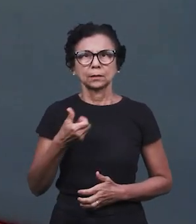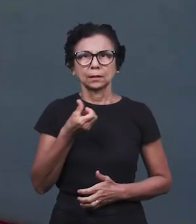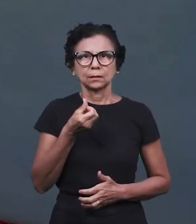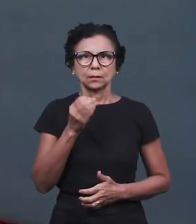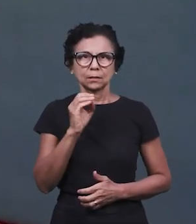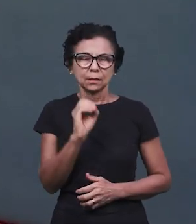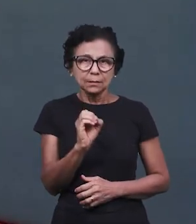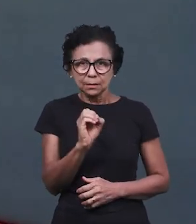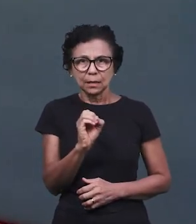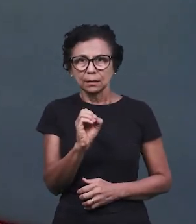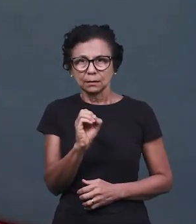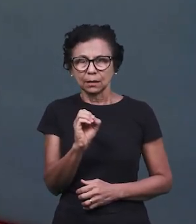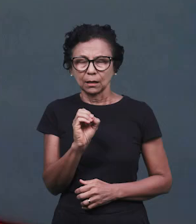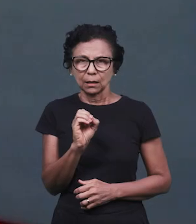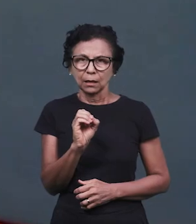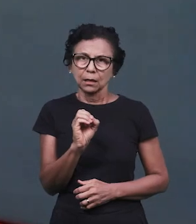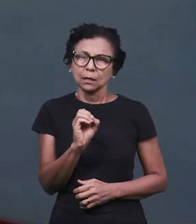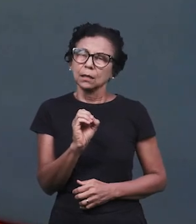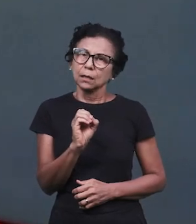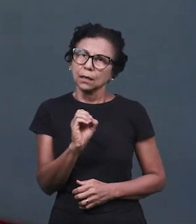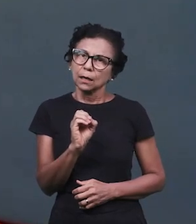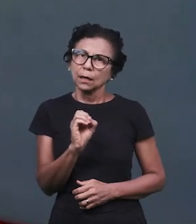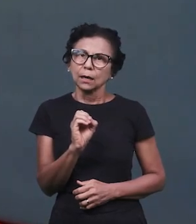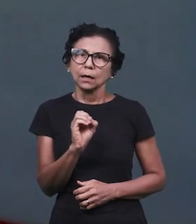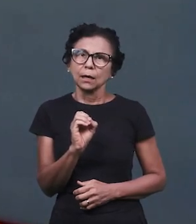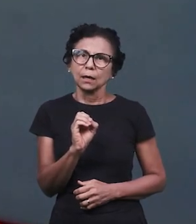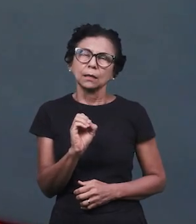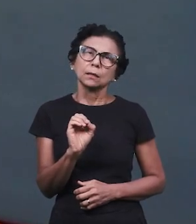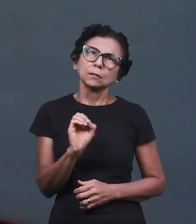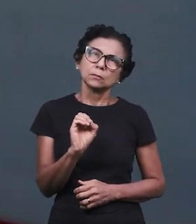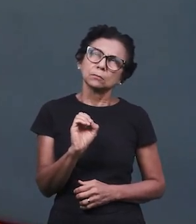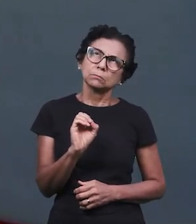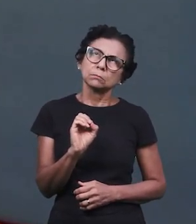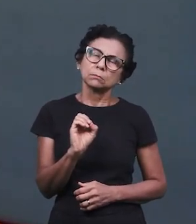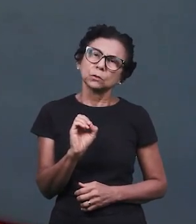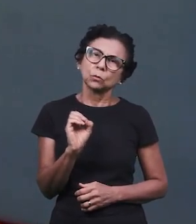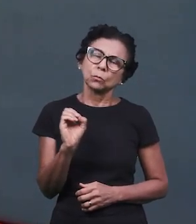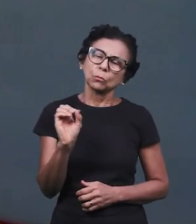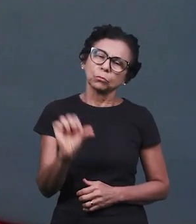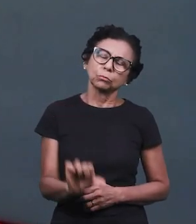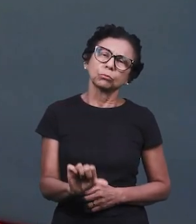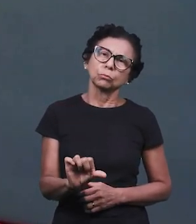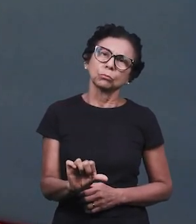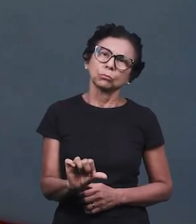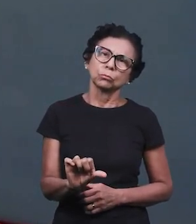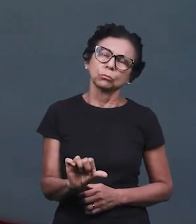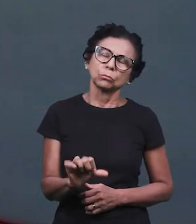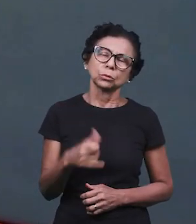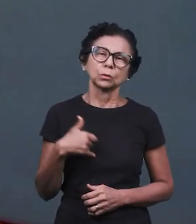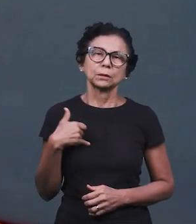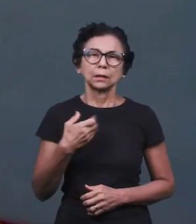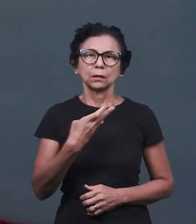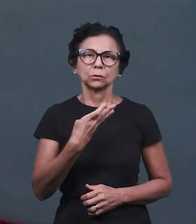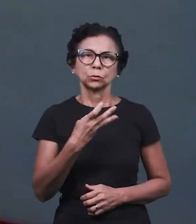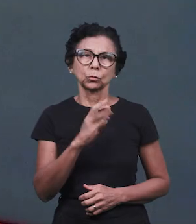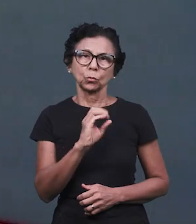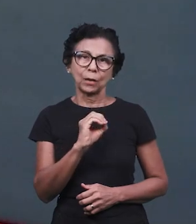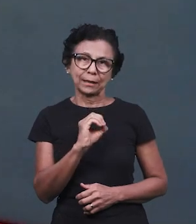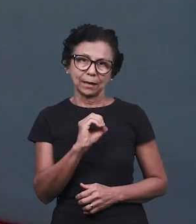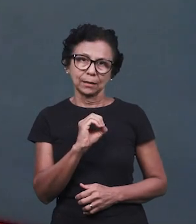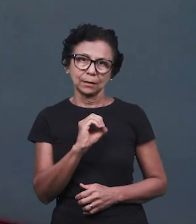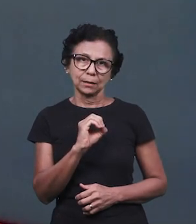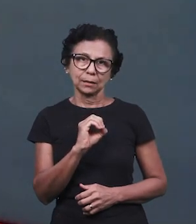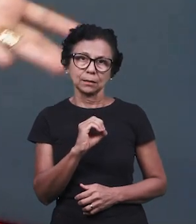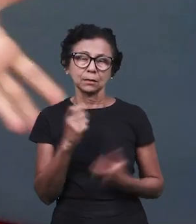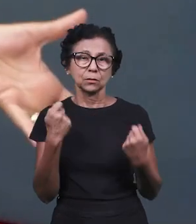a entrar em falência, então tem que fazer a partir de 40 exames de próstata. Então esses exames não podem ser mais tabu na nossa